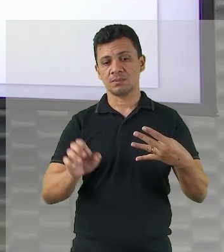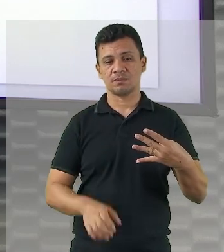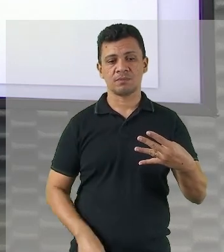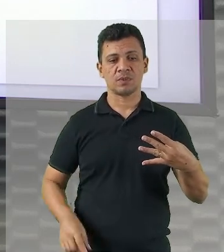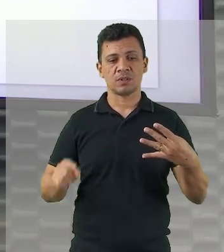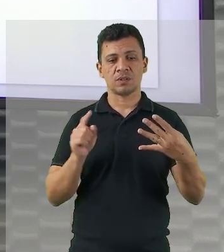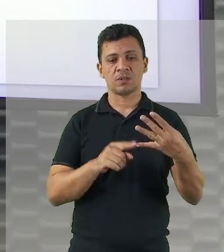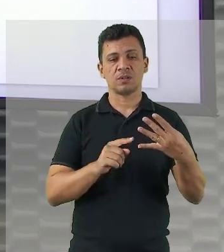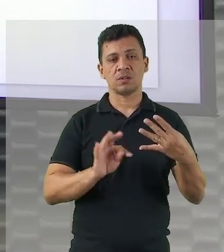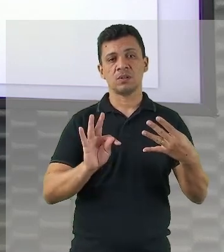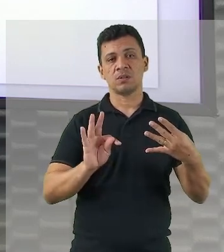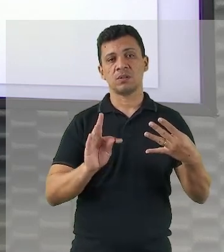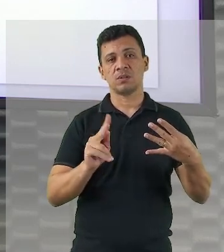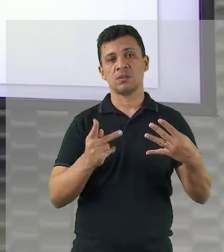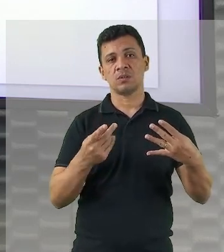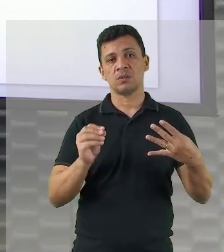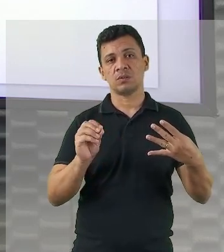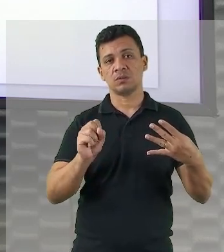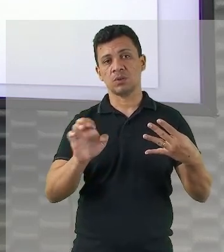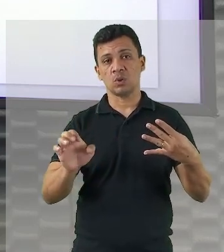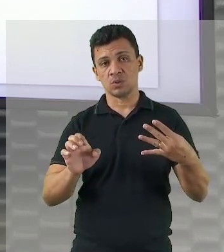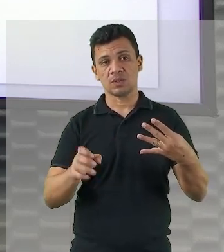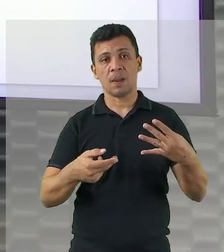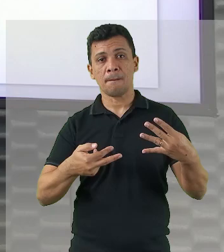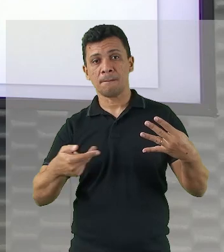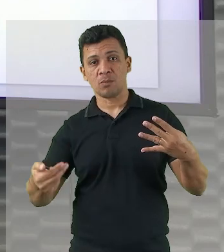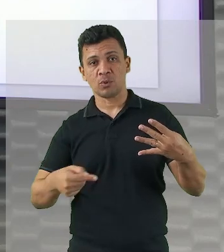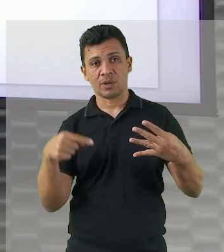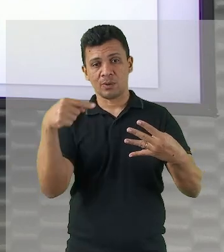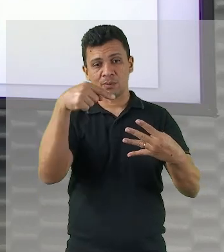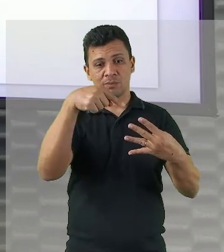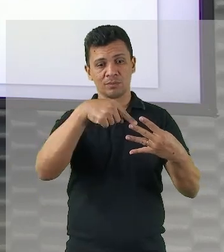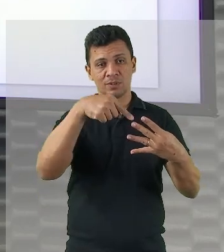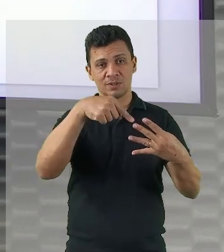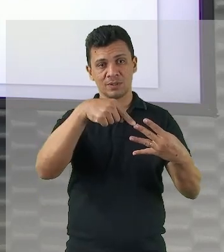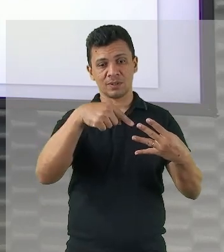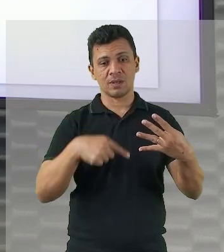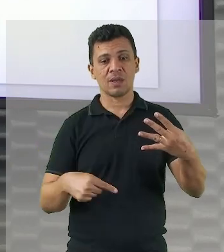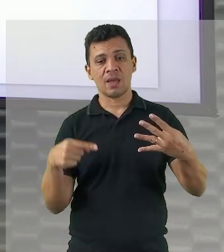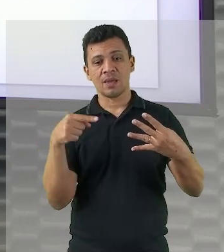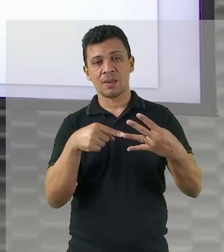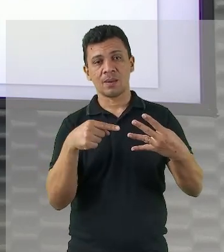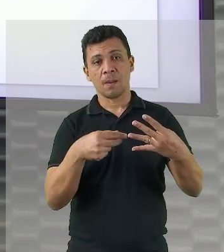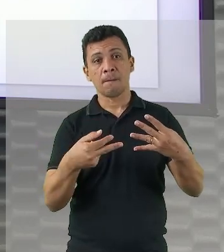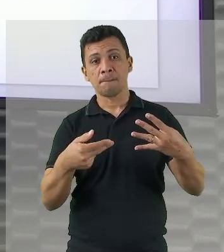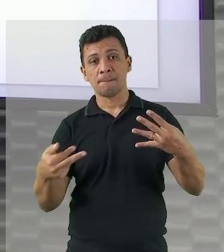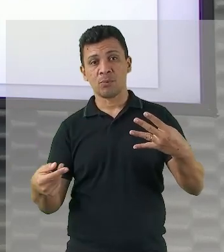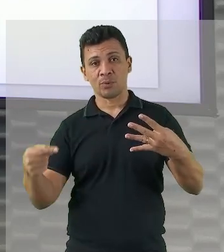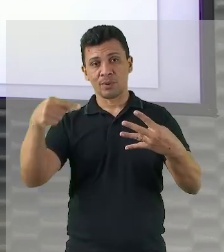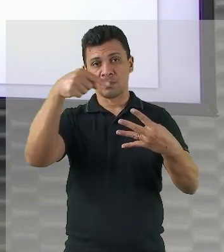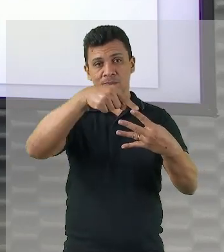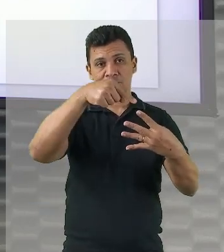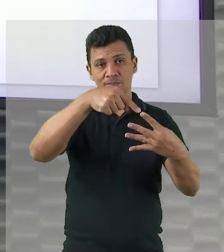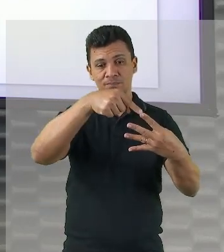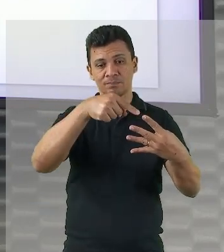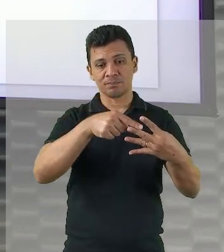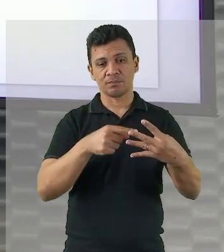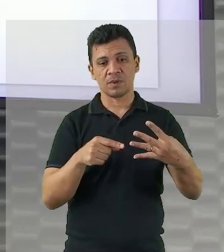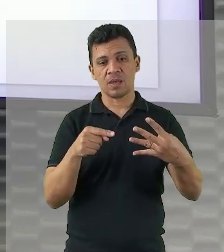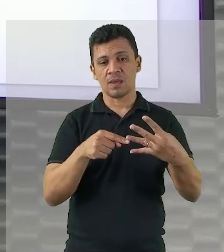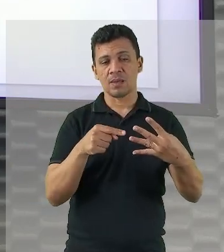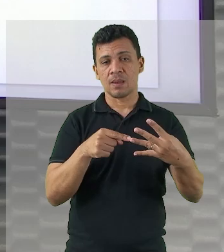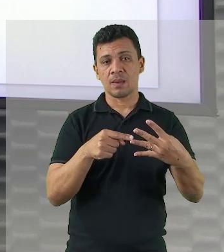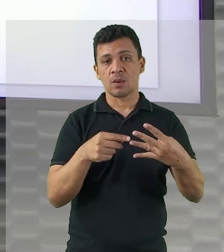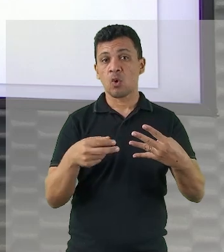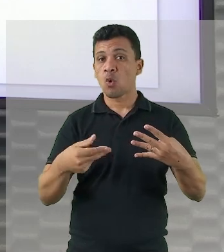é o plural de that, tá bom? Então, this, coisas no plural que estão perto do